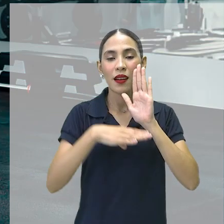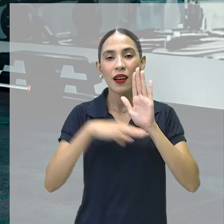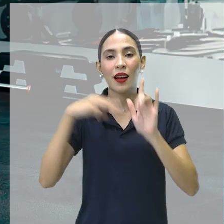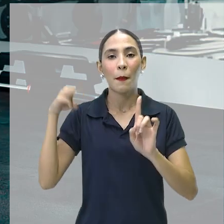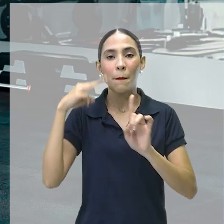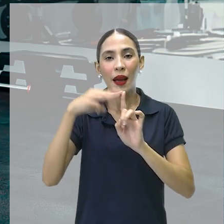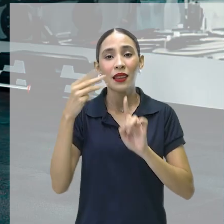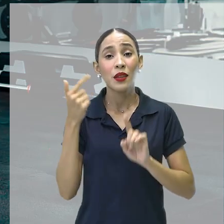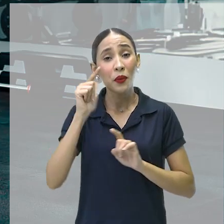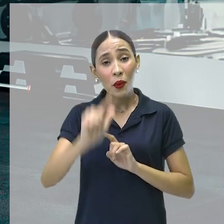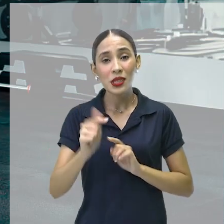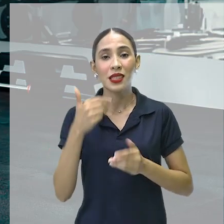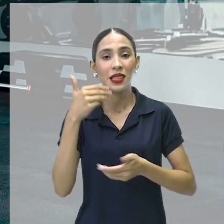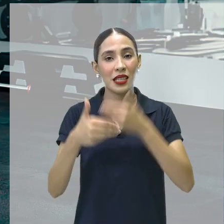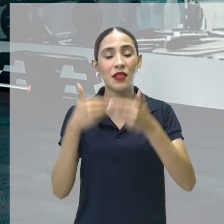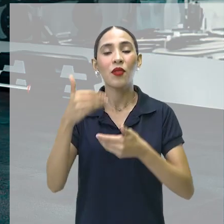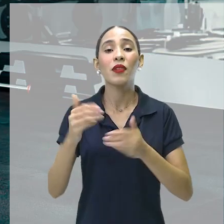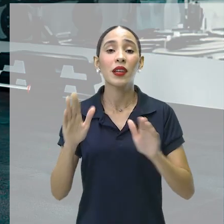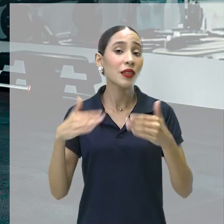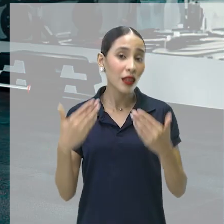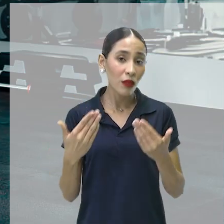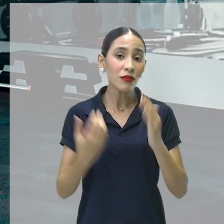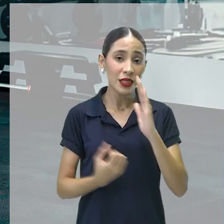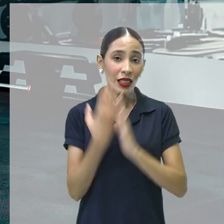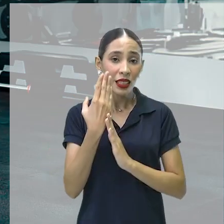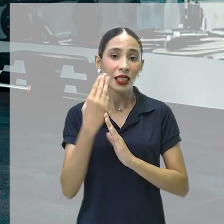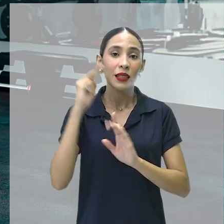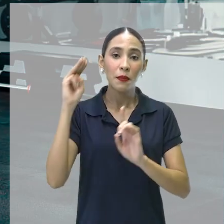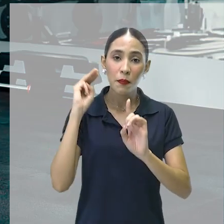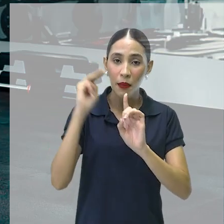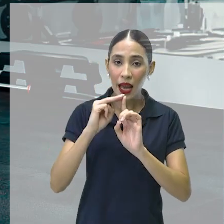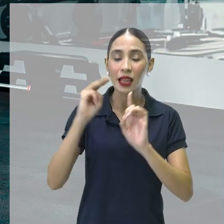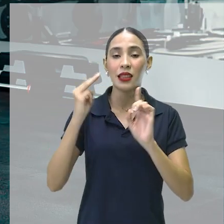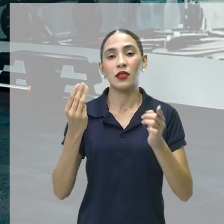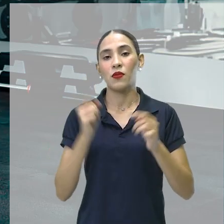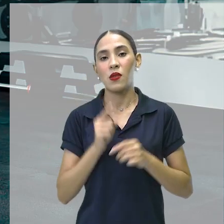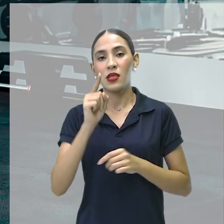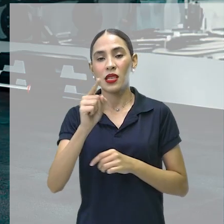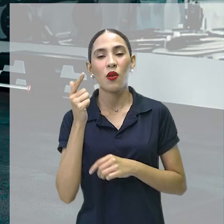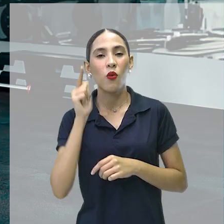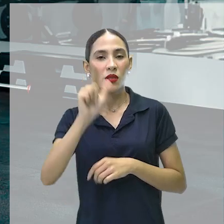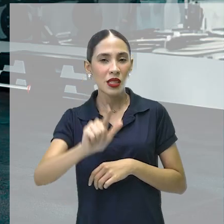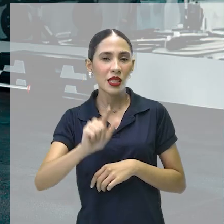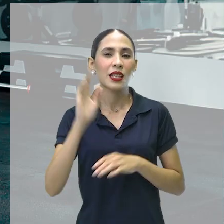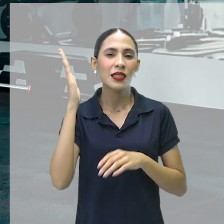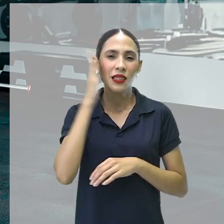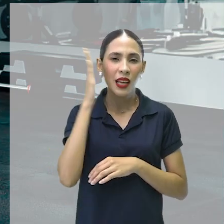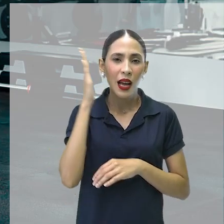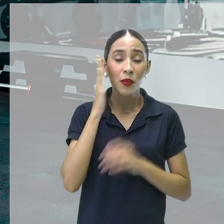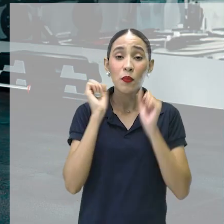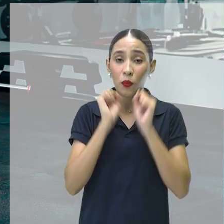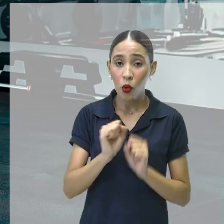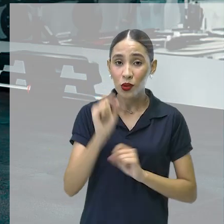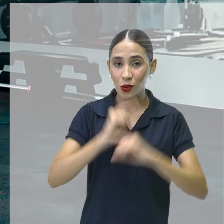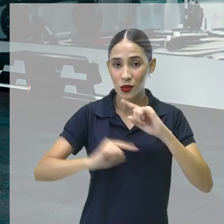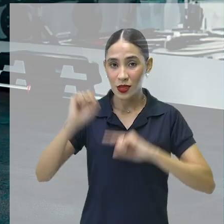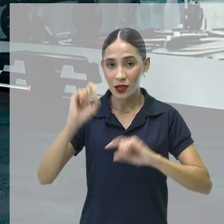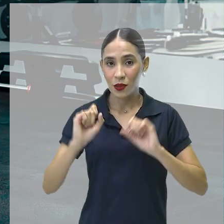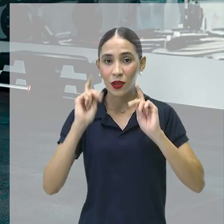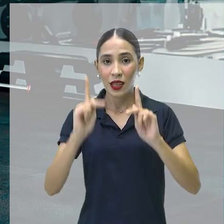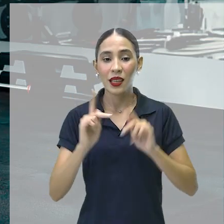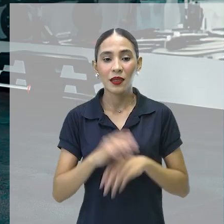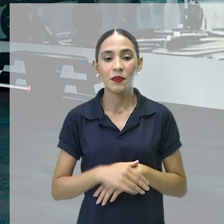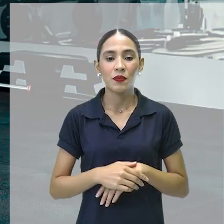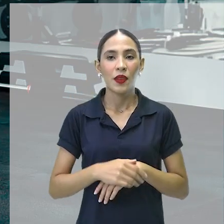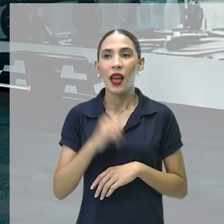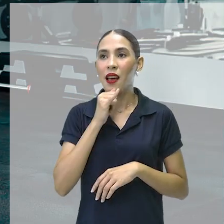para você desenvolver. Então, estabeleça metas pequenas, onde você sabe que pode alcançar. Nada